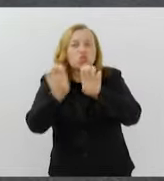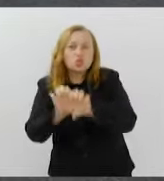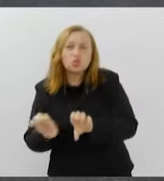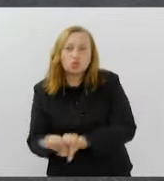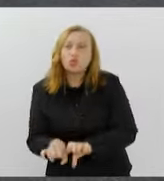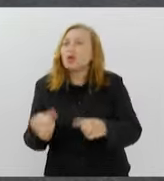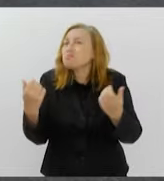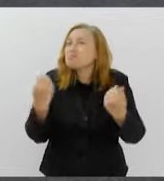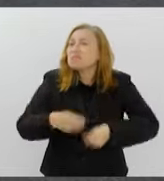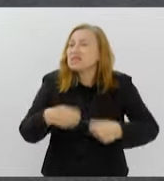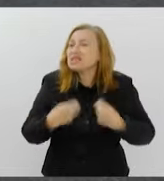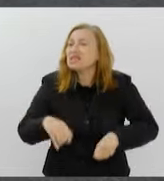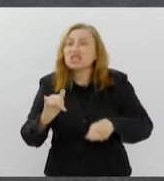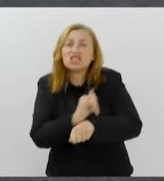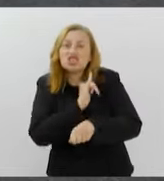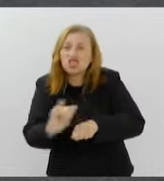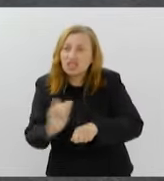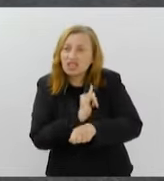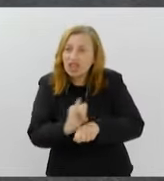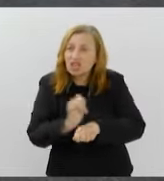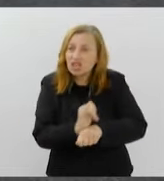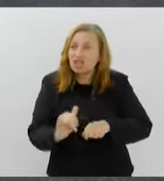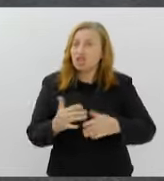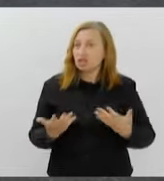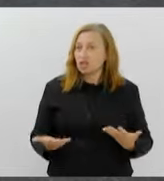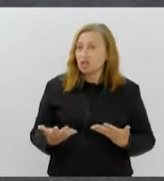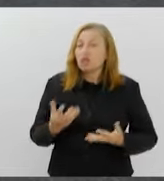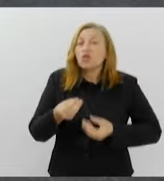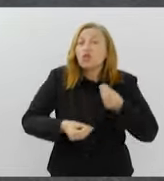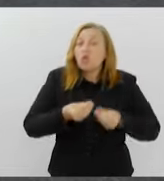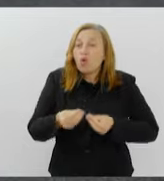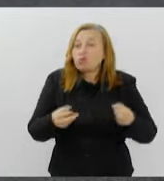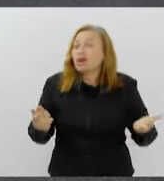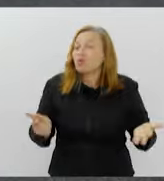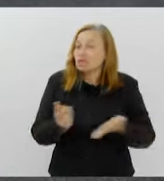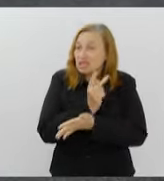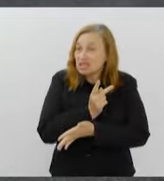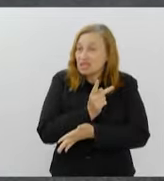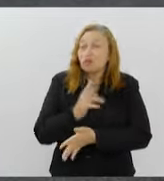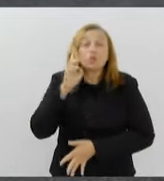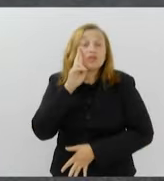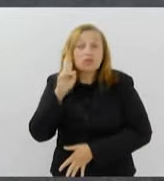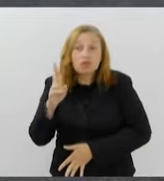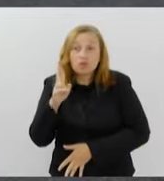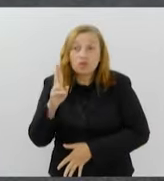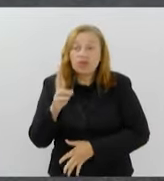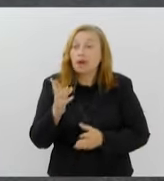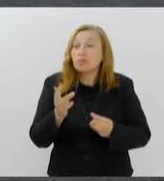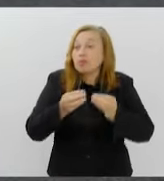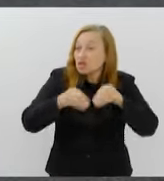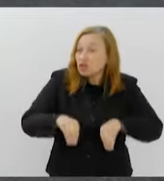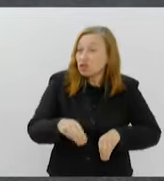precisam de estratégias e do jeito que o senhor tá fazendo o senhor tá fazendo mal ao seu governo